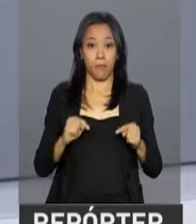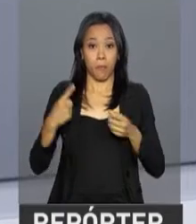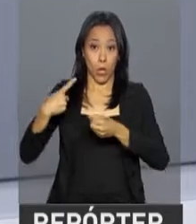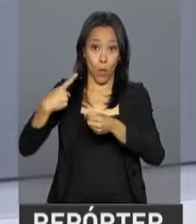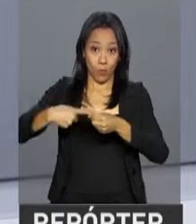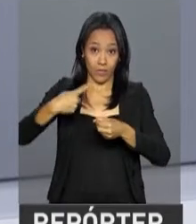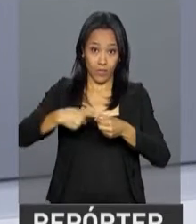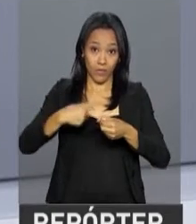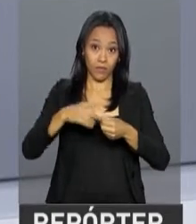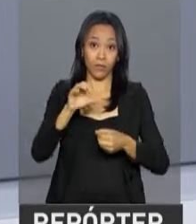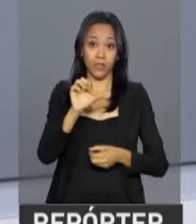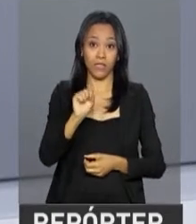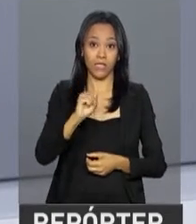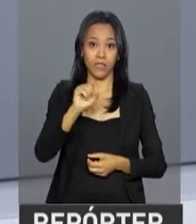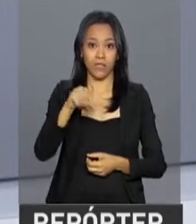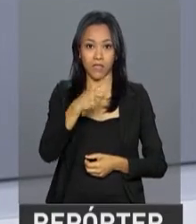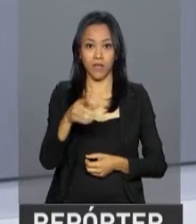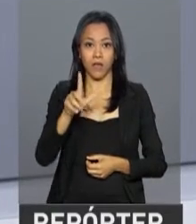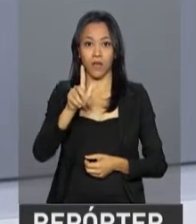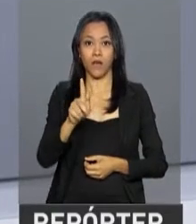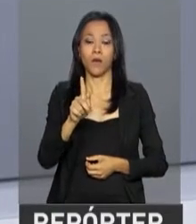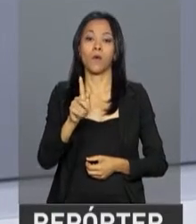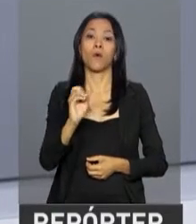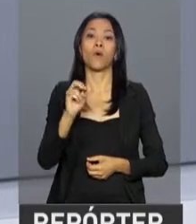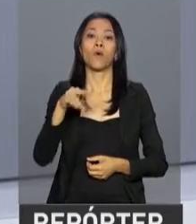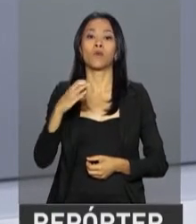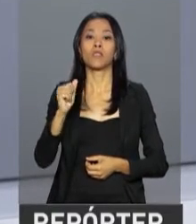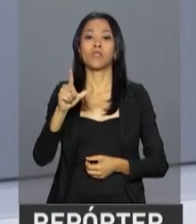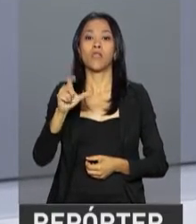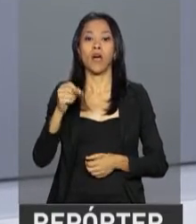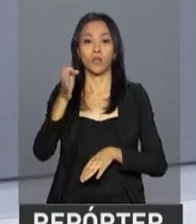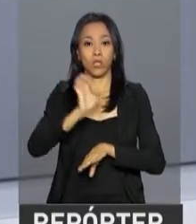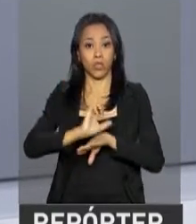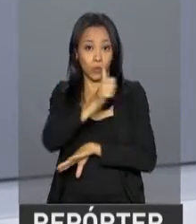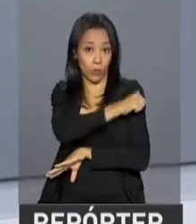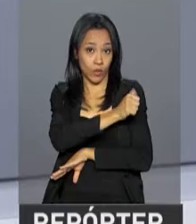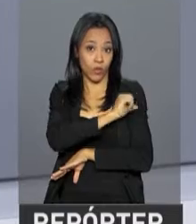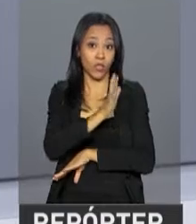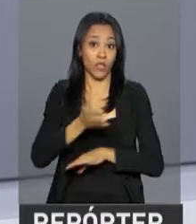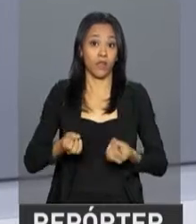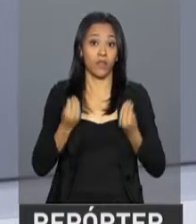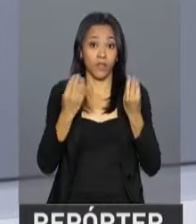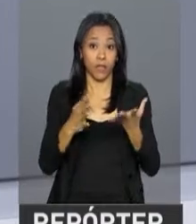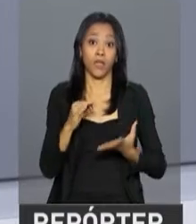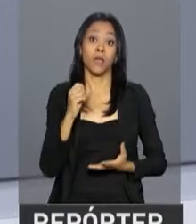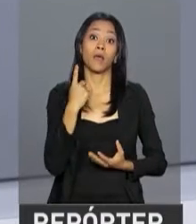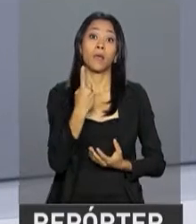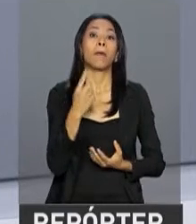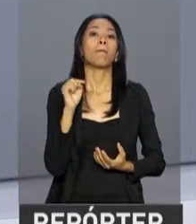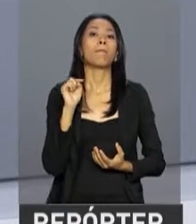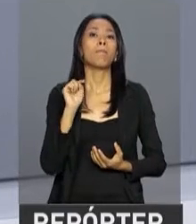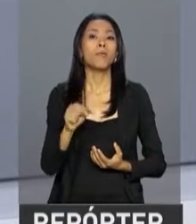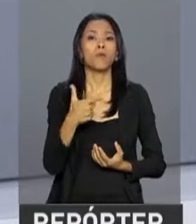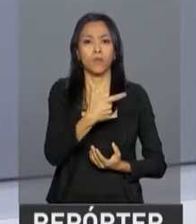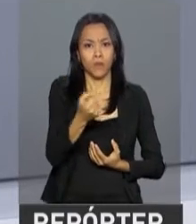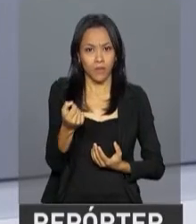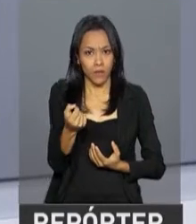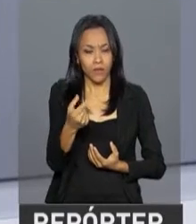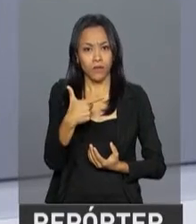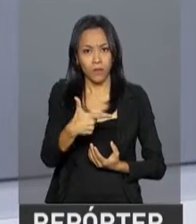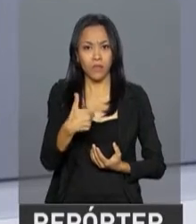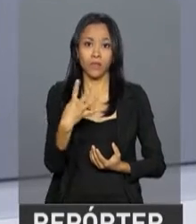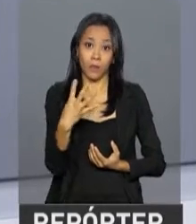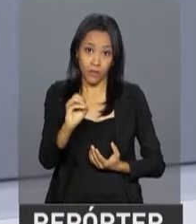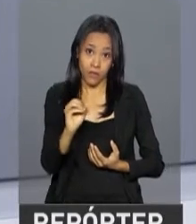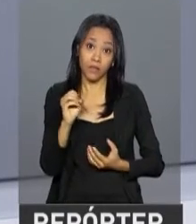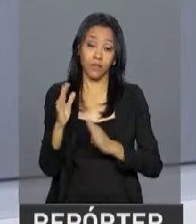são gonçalo no rio de janeiro foram entregues mil 240 unidades do minha casa minha vida durante a entrega o ministro chefe